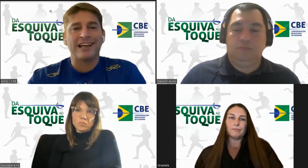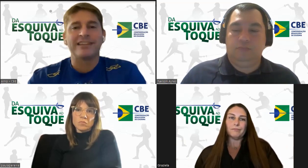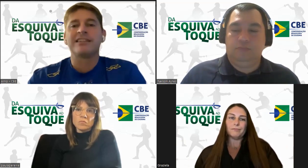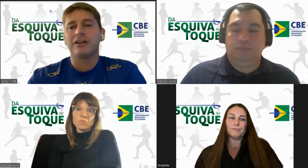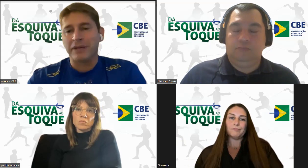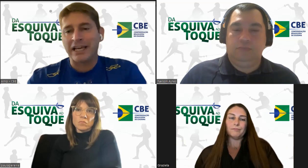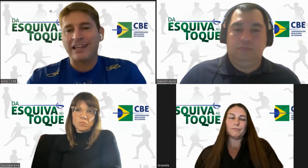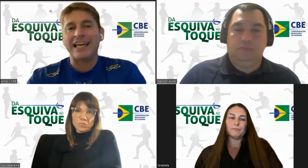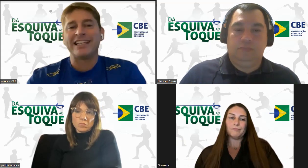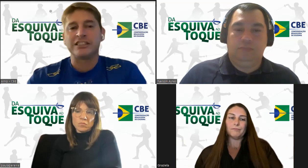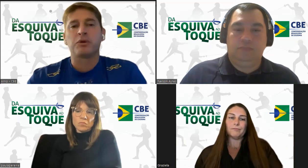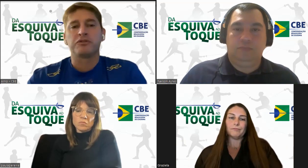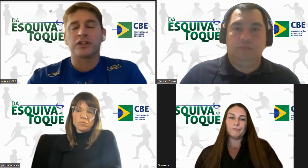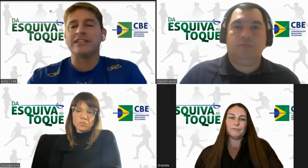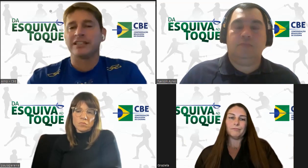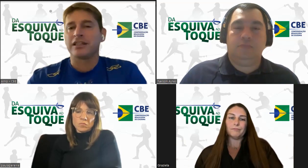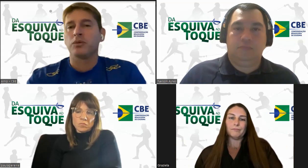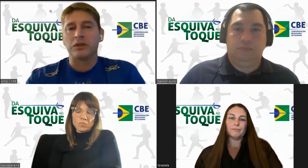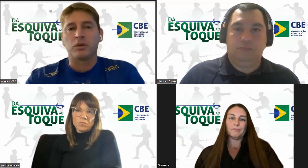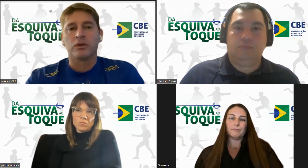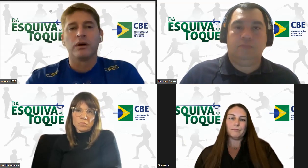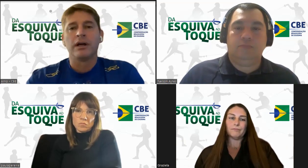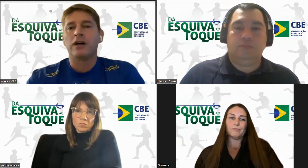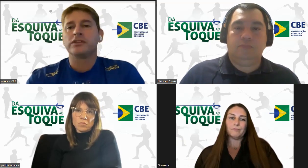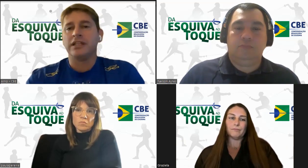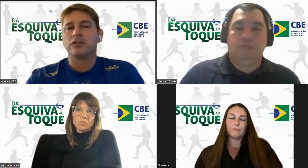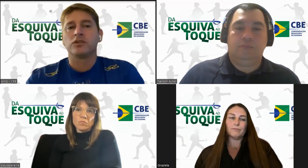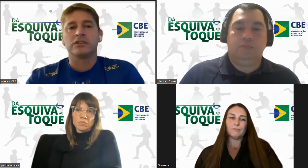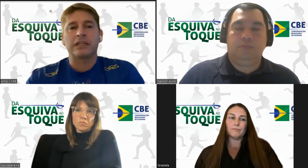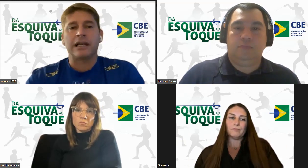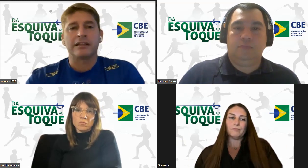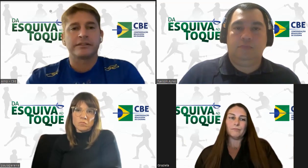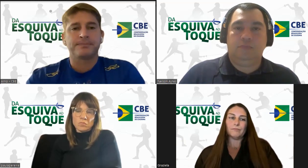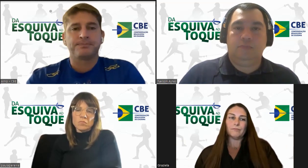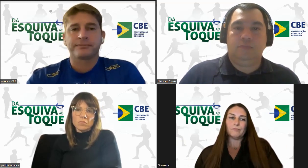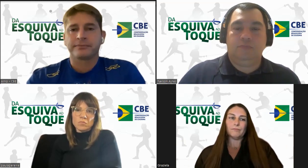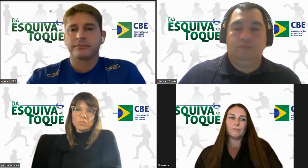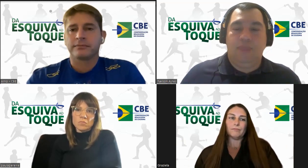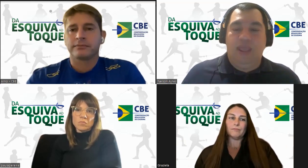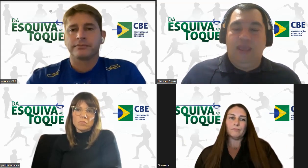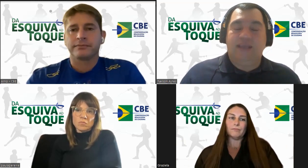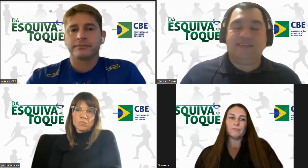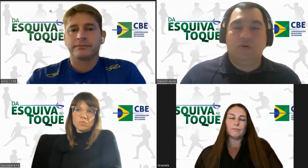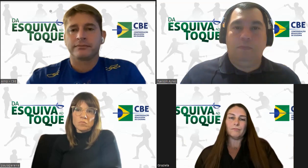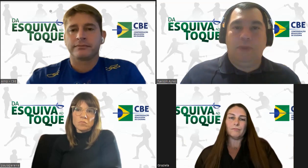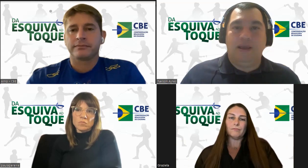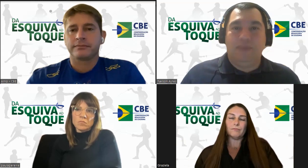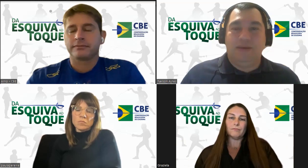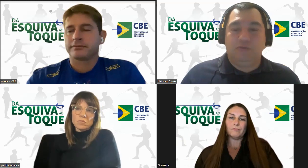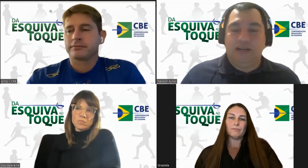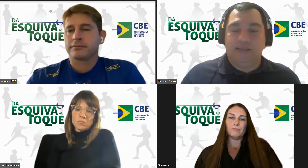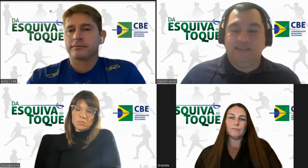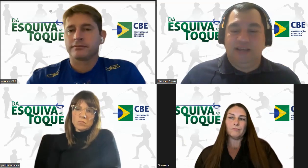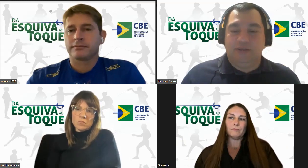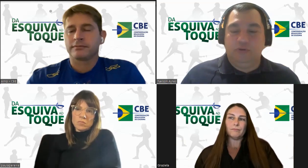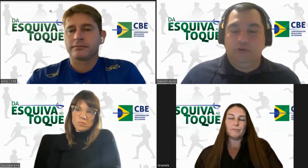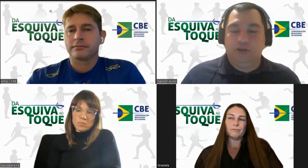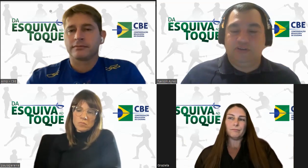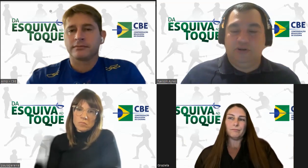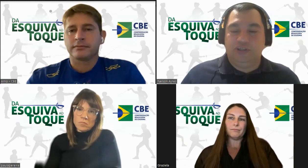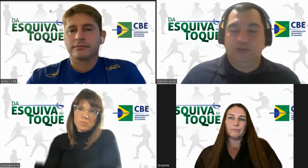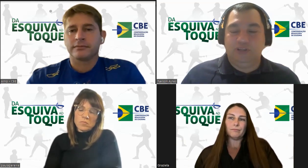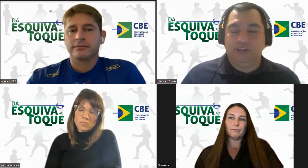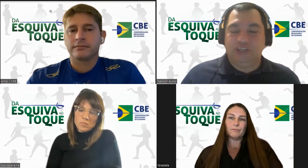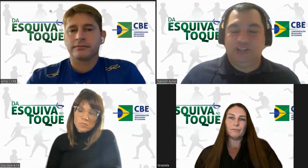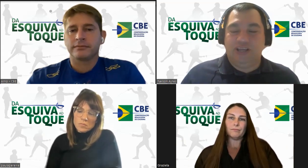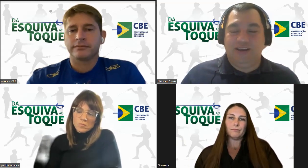uma parcela também é desses profissionais que estão no entorno auxiliando os nossos atletas esse acompanhamento Graziela do